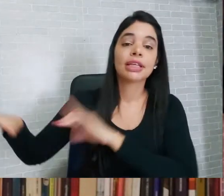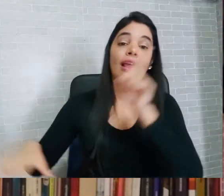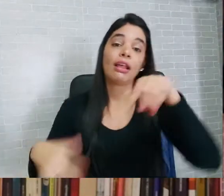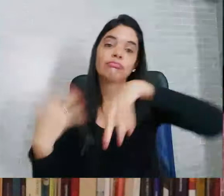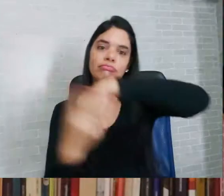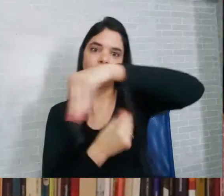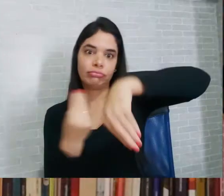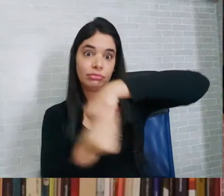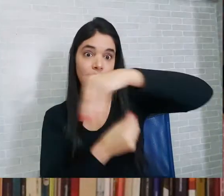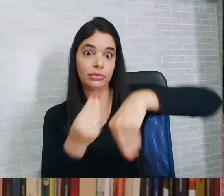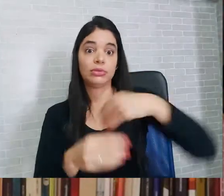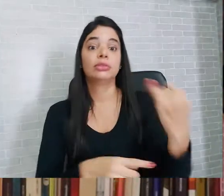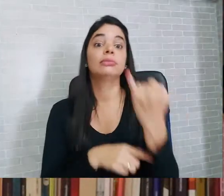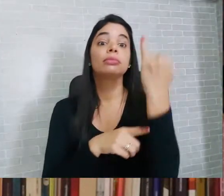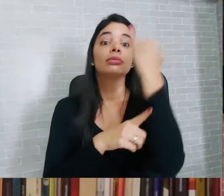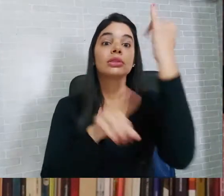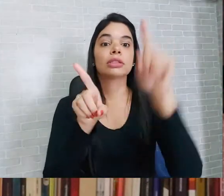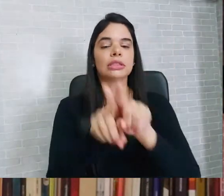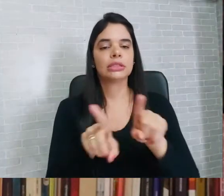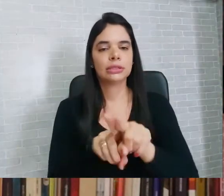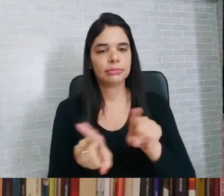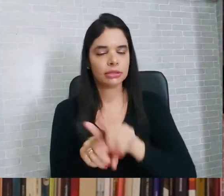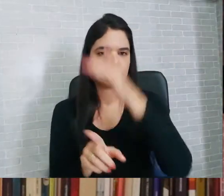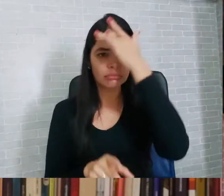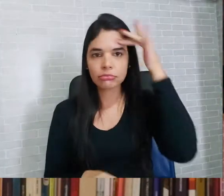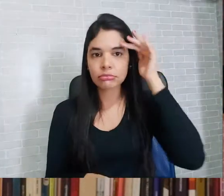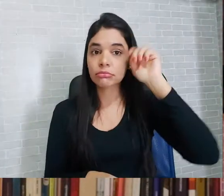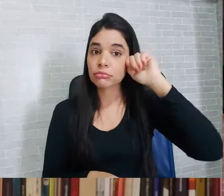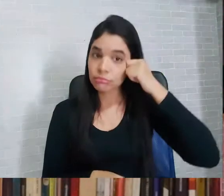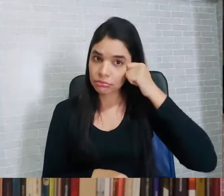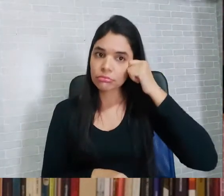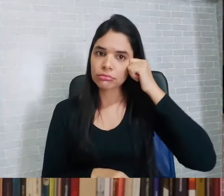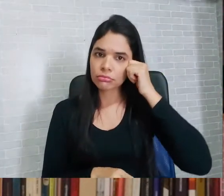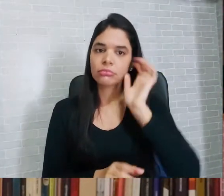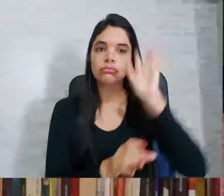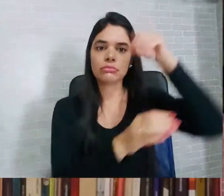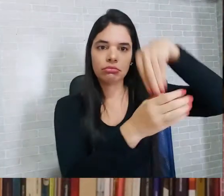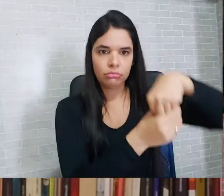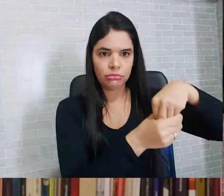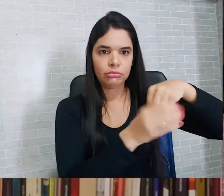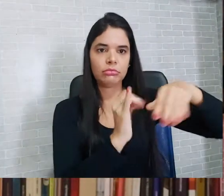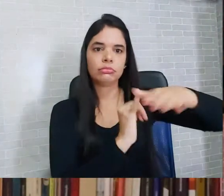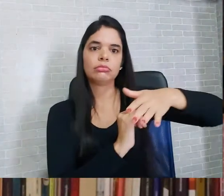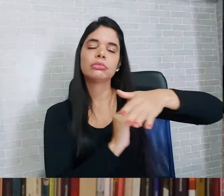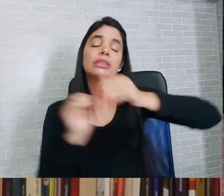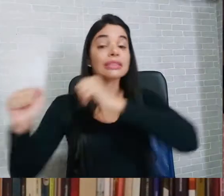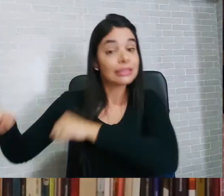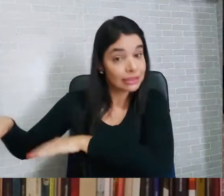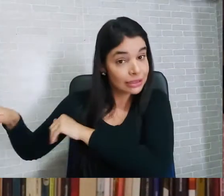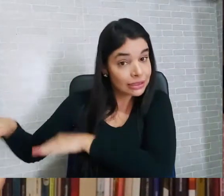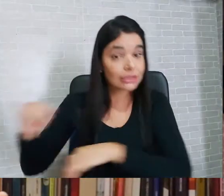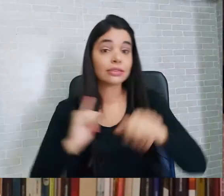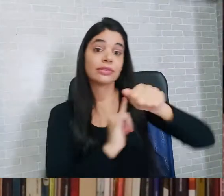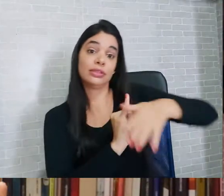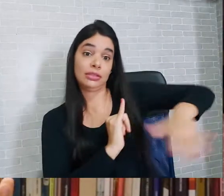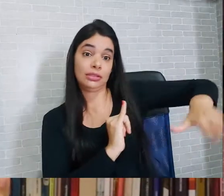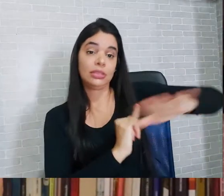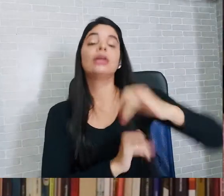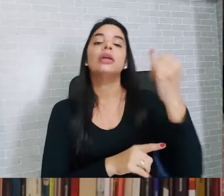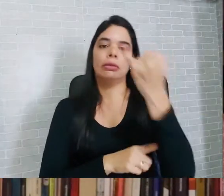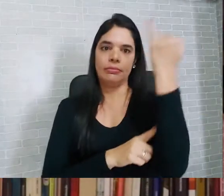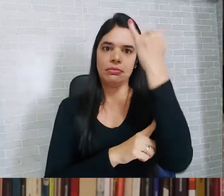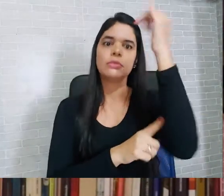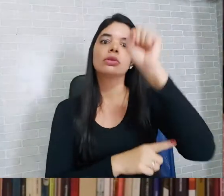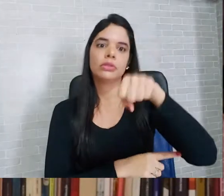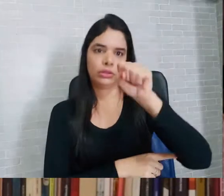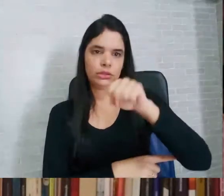homogeneização. É importante a questão do crioulo na Guiana Francesa? Com certeza é importante, mas o crioulo é apenas um dos componentes